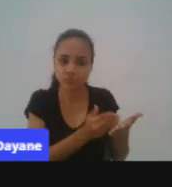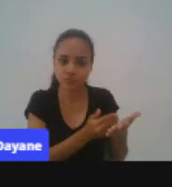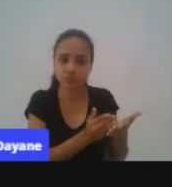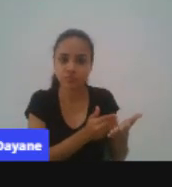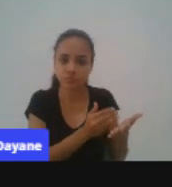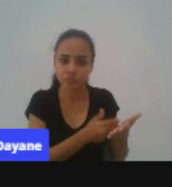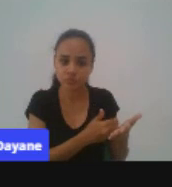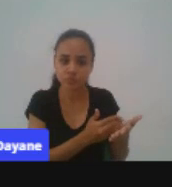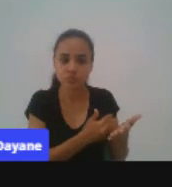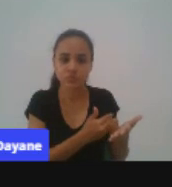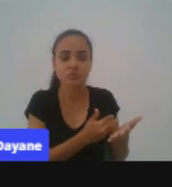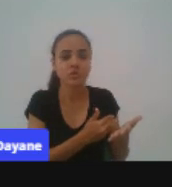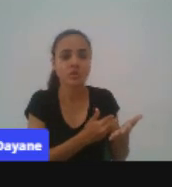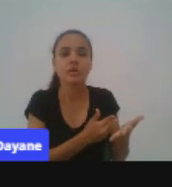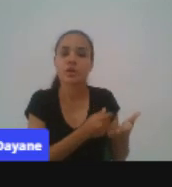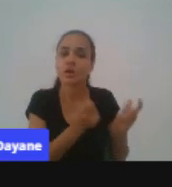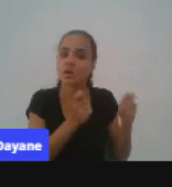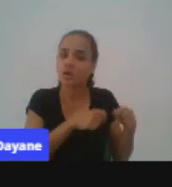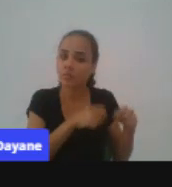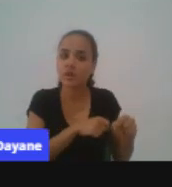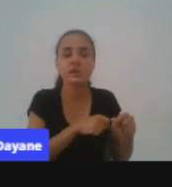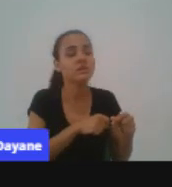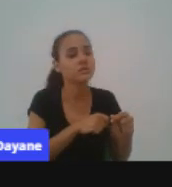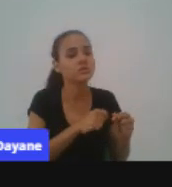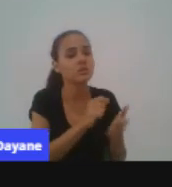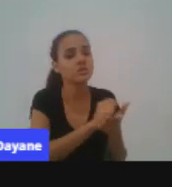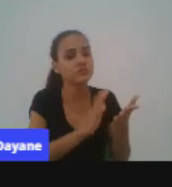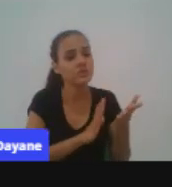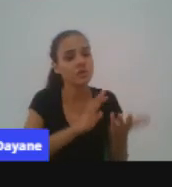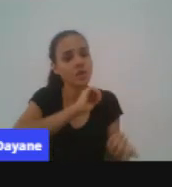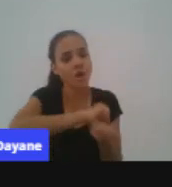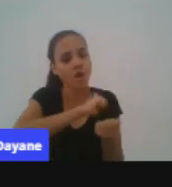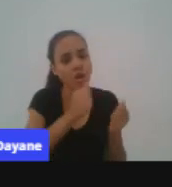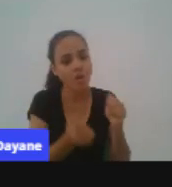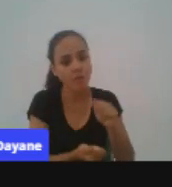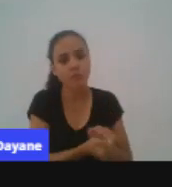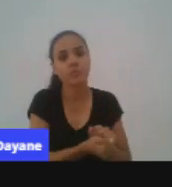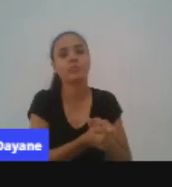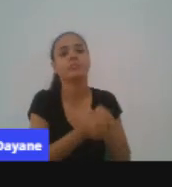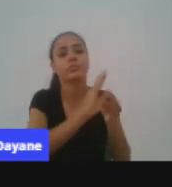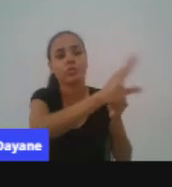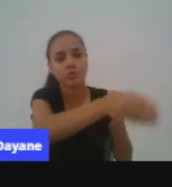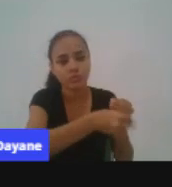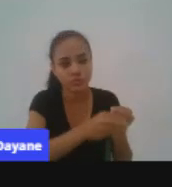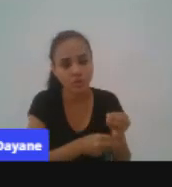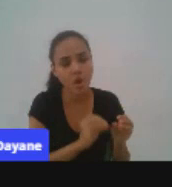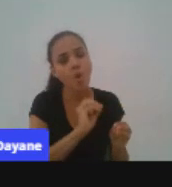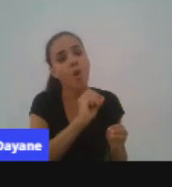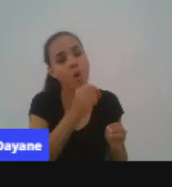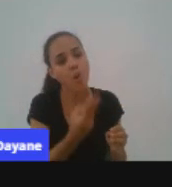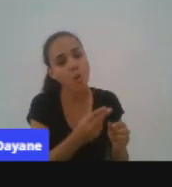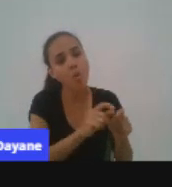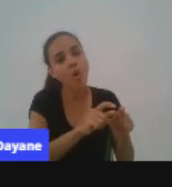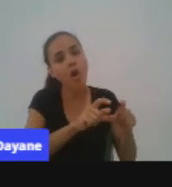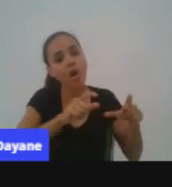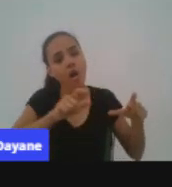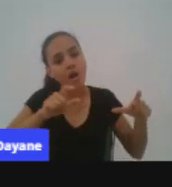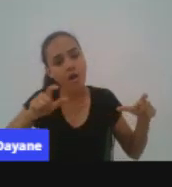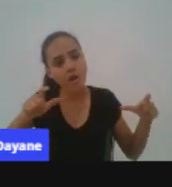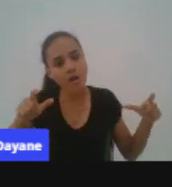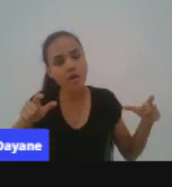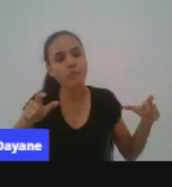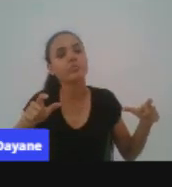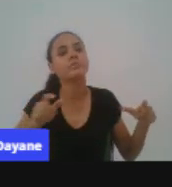readequar essas atividades, ou complementar essas atividades, ou ampliar essas atividades, de acordo com cada turma, de acordo com o